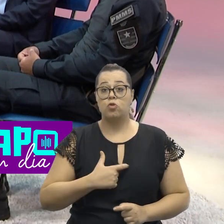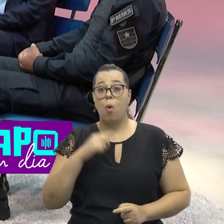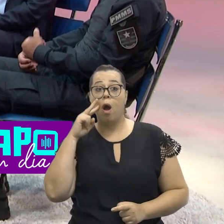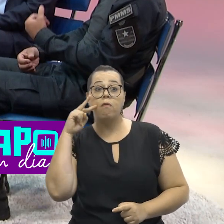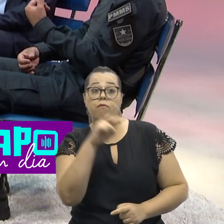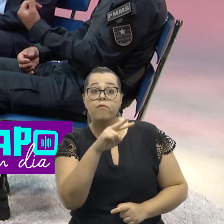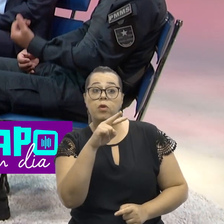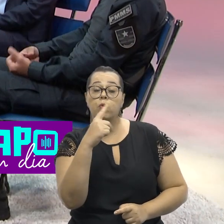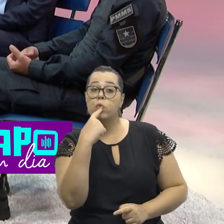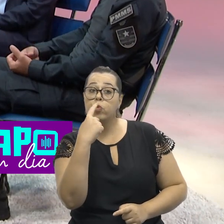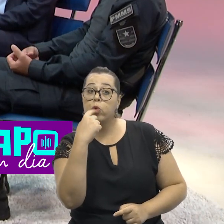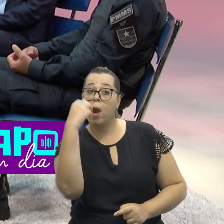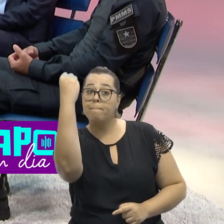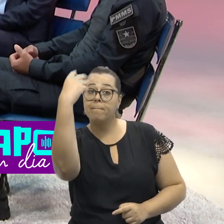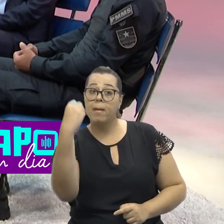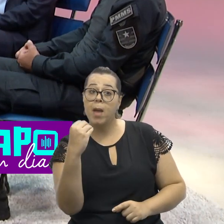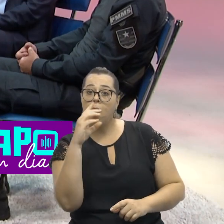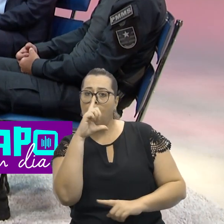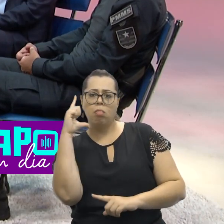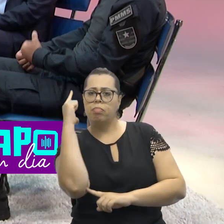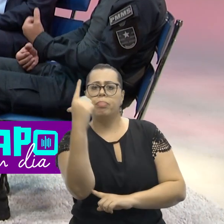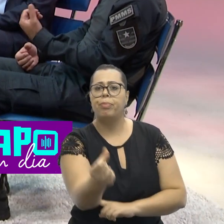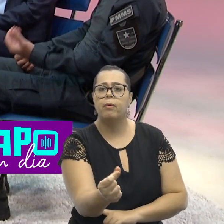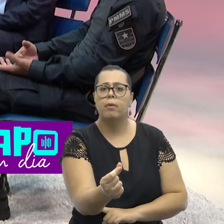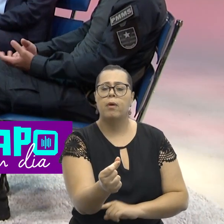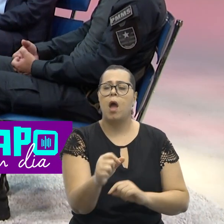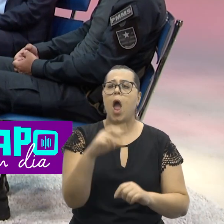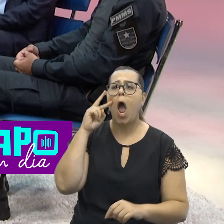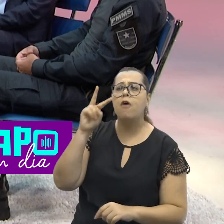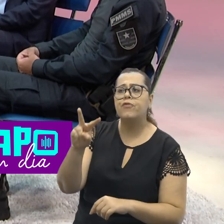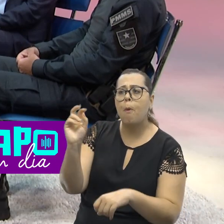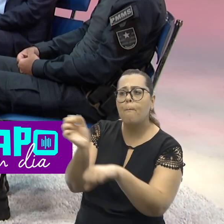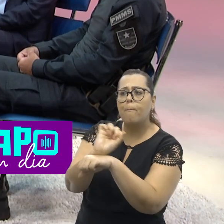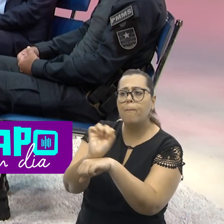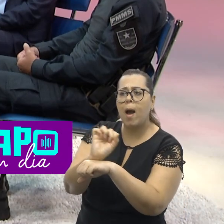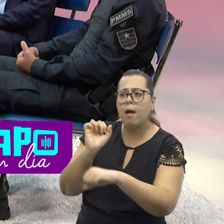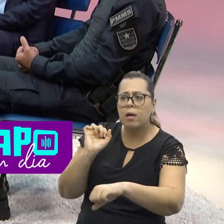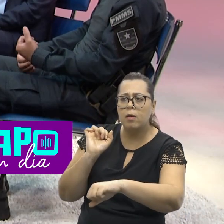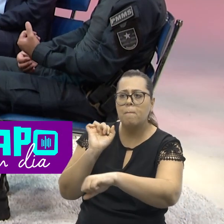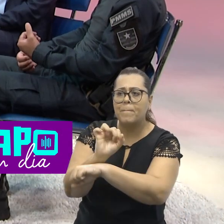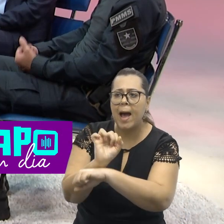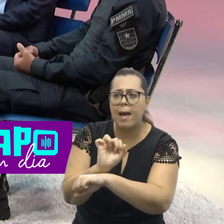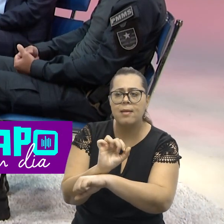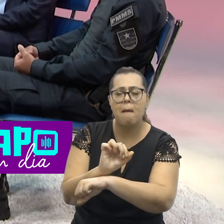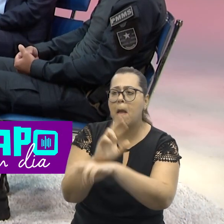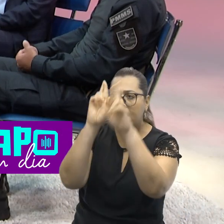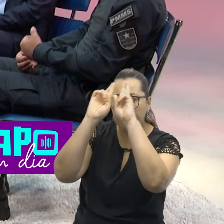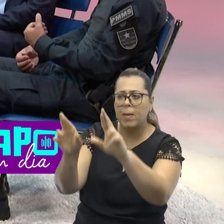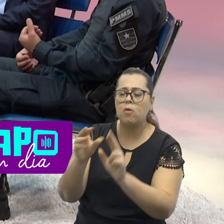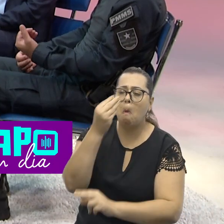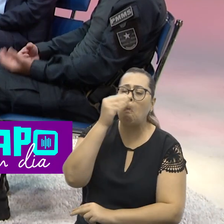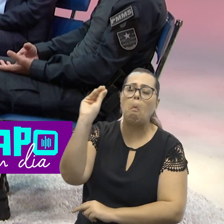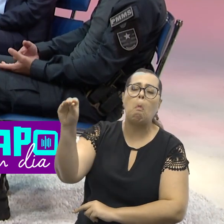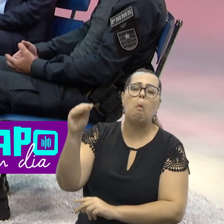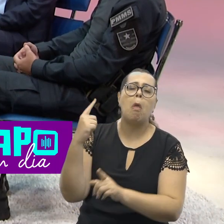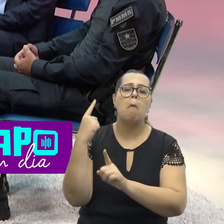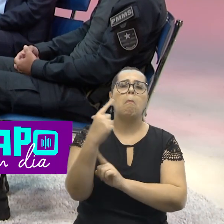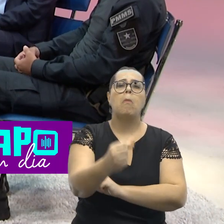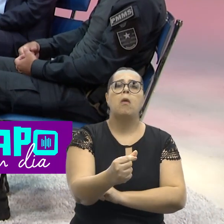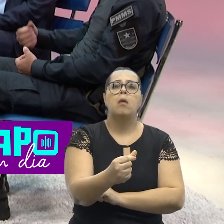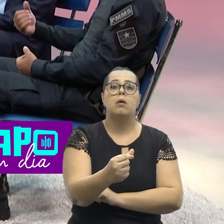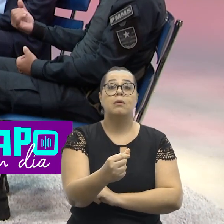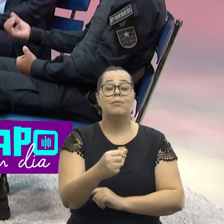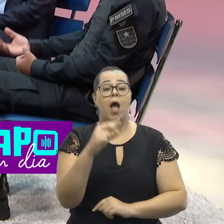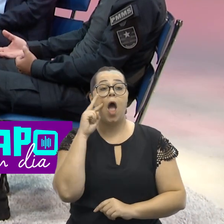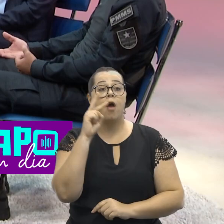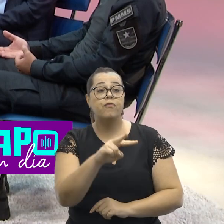É a pessoa que viu o sinal vermelho e decidiu avançar o sinal vermelho. É a pessoa que viu a placa de pare e não respeitou essa placa.